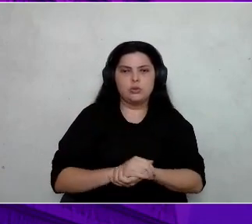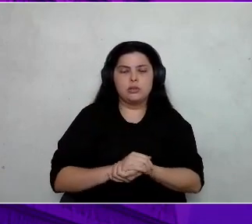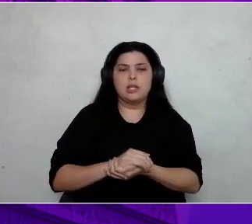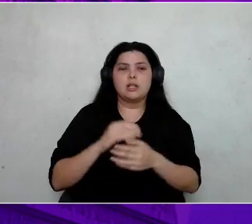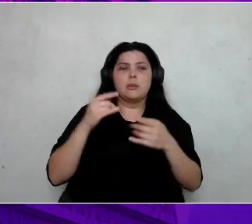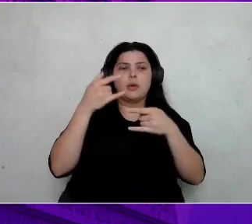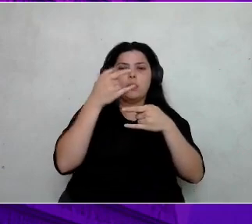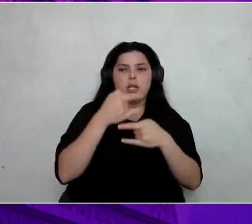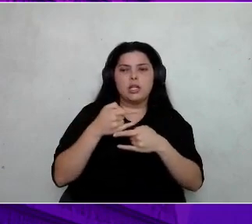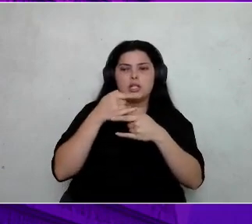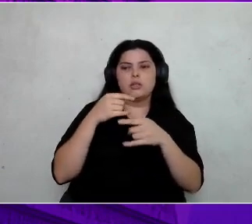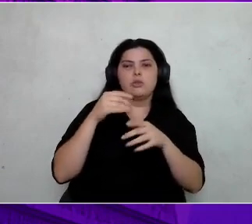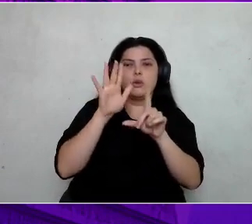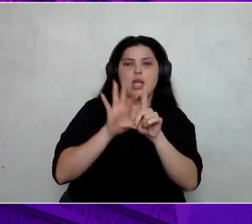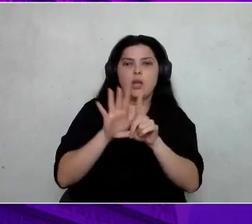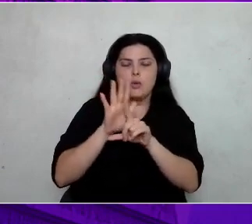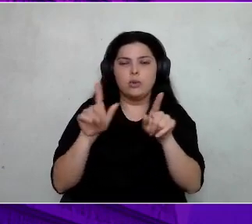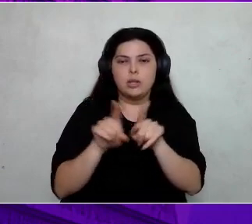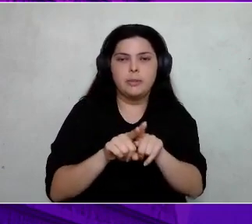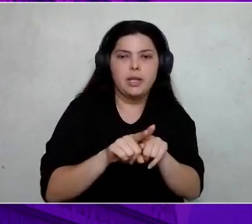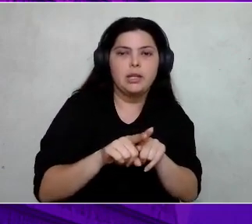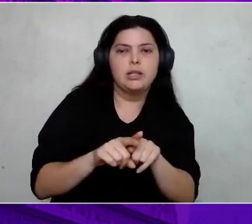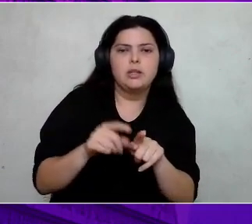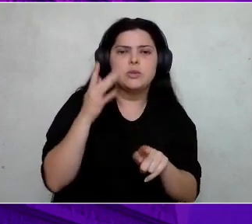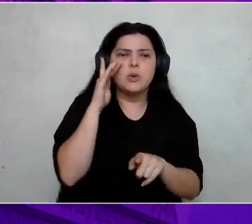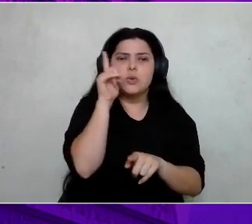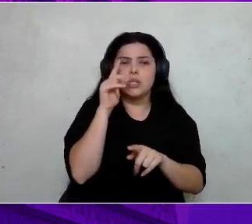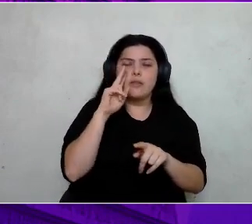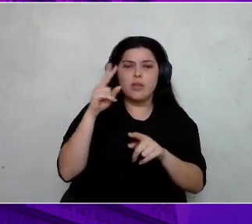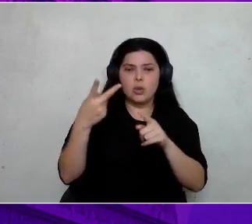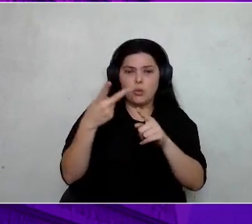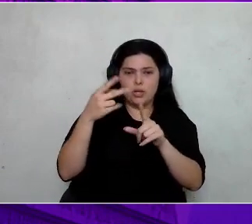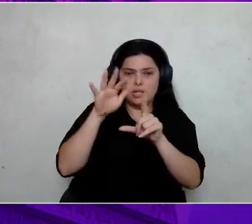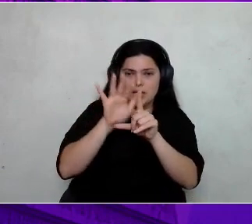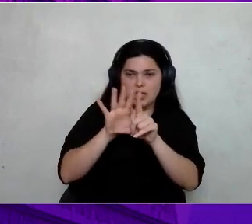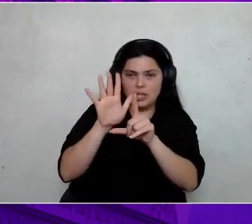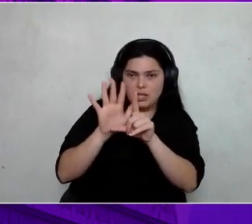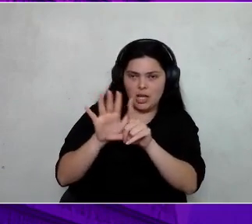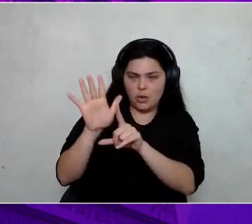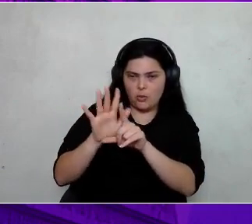Audio Studio. Eu não sei se vocês vão conseguir ver dois QR Codes no mesmo slide.